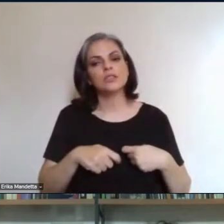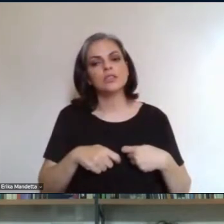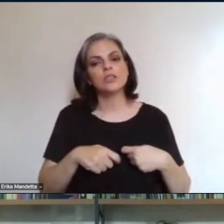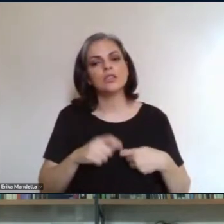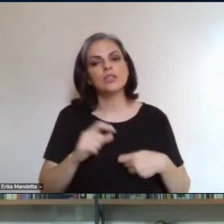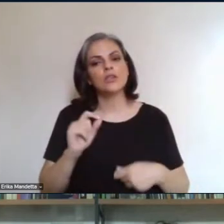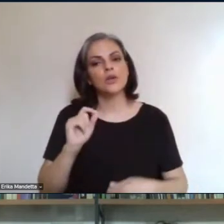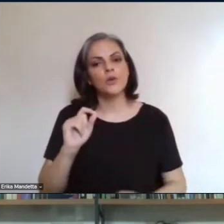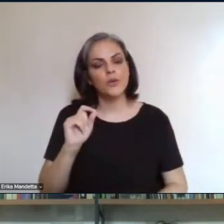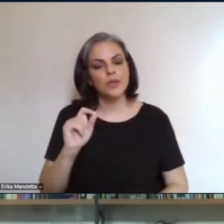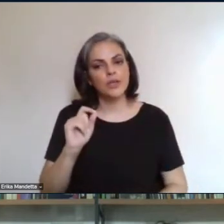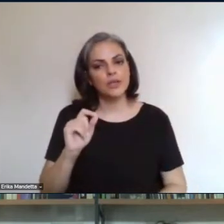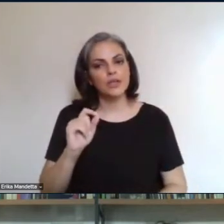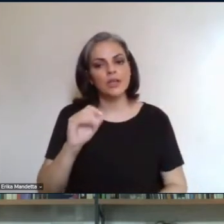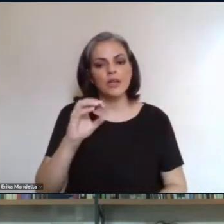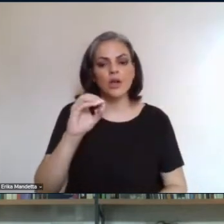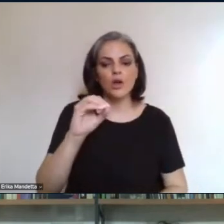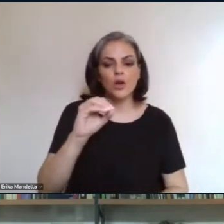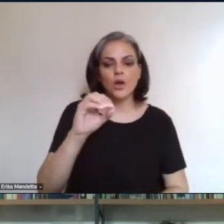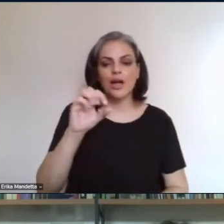de OS,